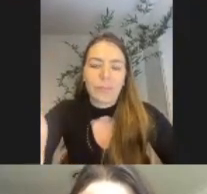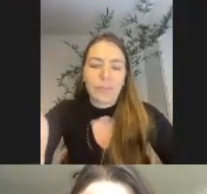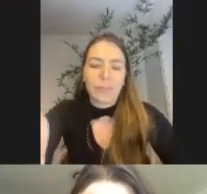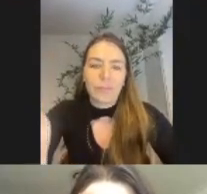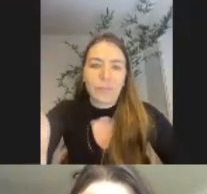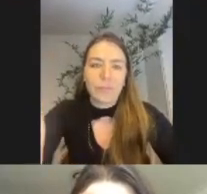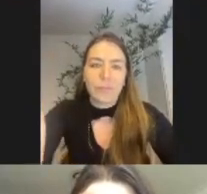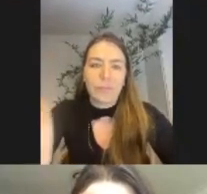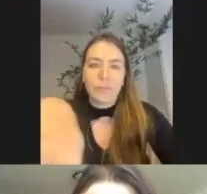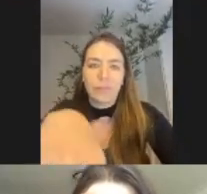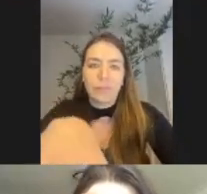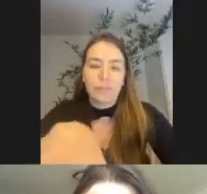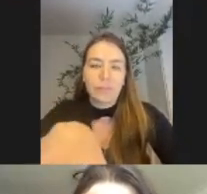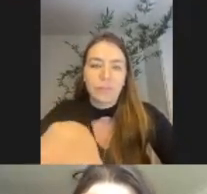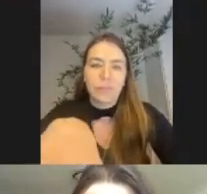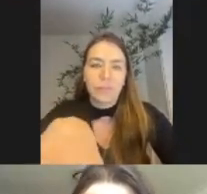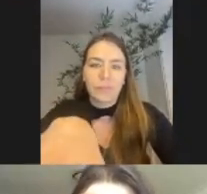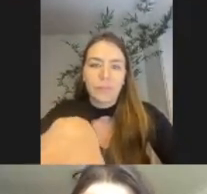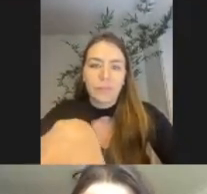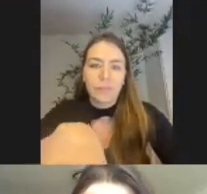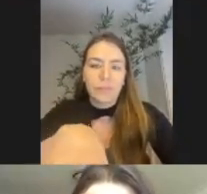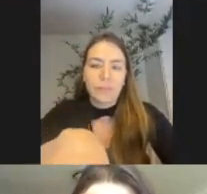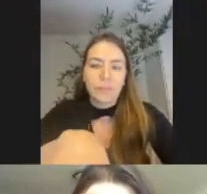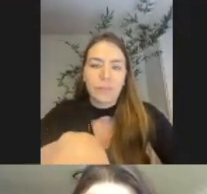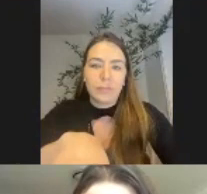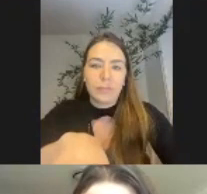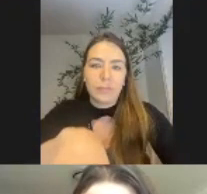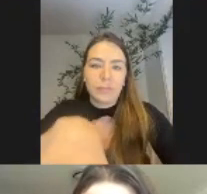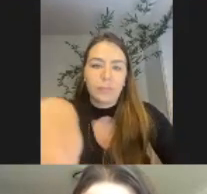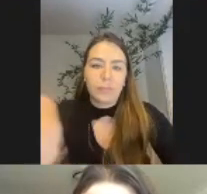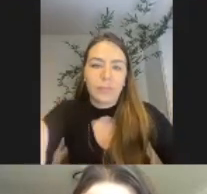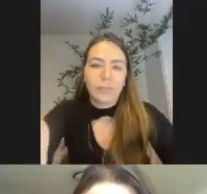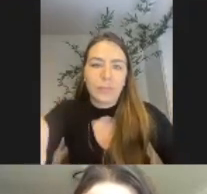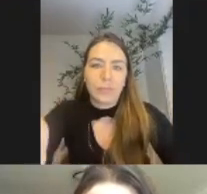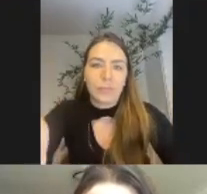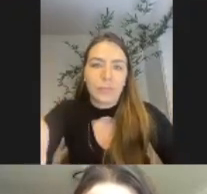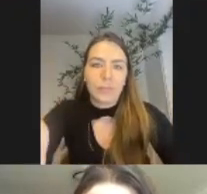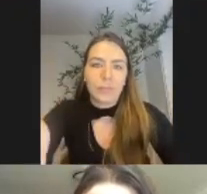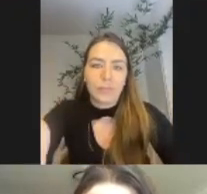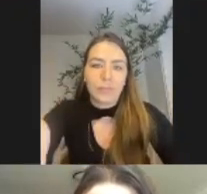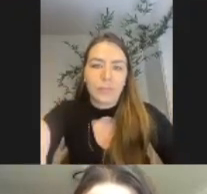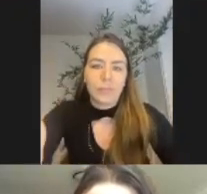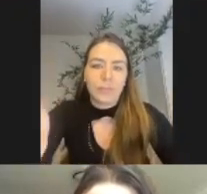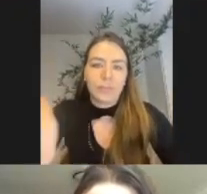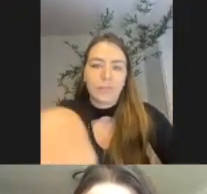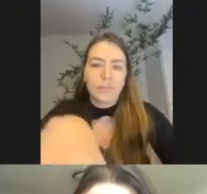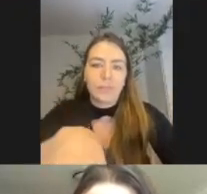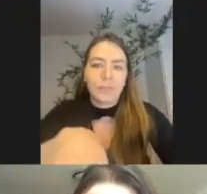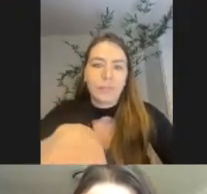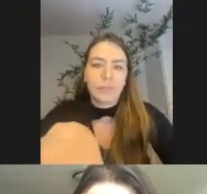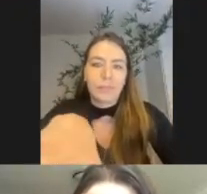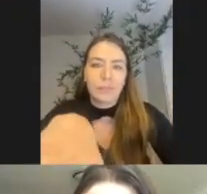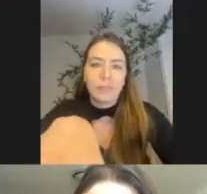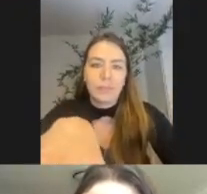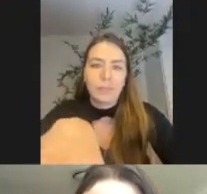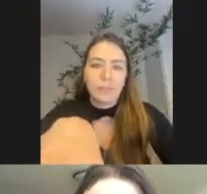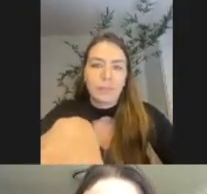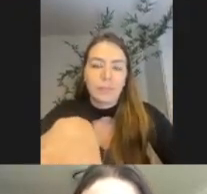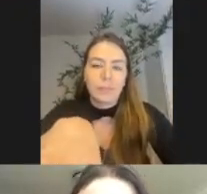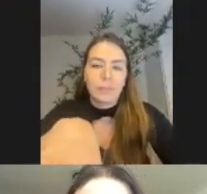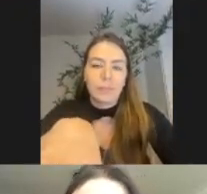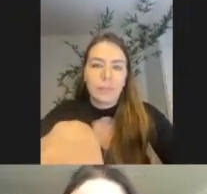comida congelada versus pratos prontos individuais, né, para entrega e consumo. Então, são dois nichos,